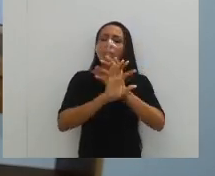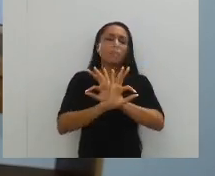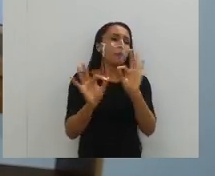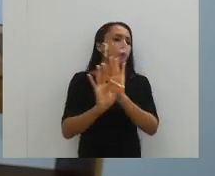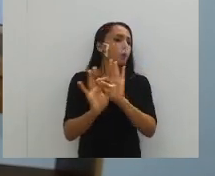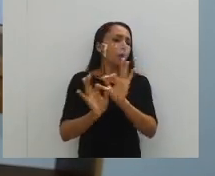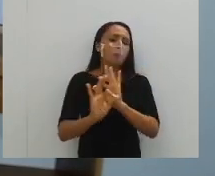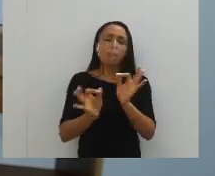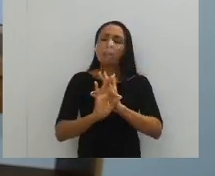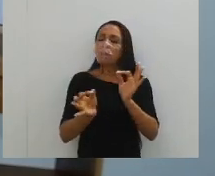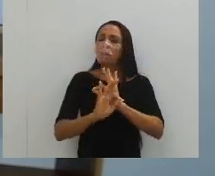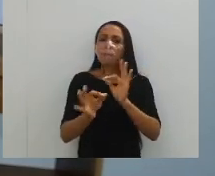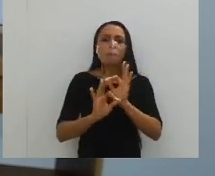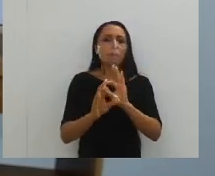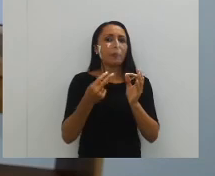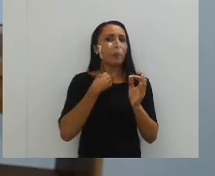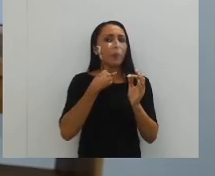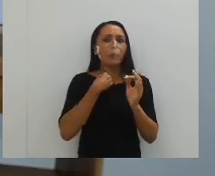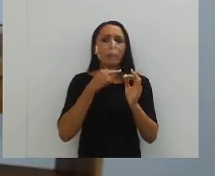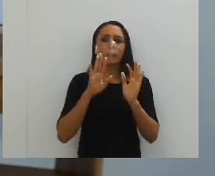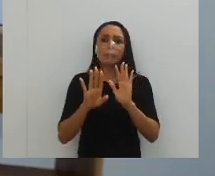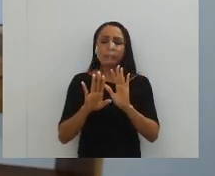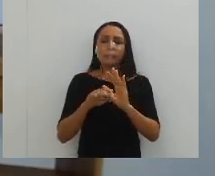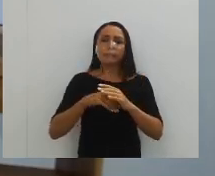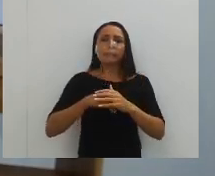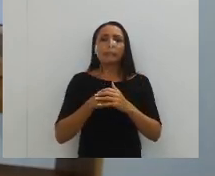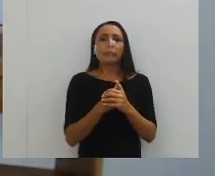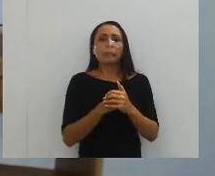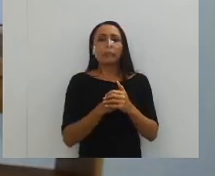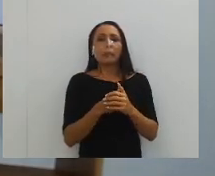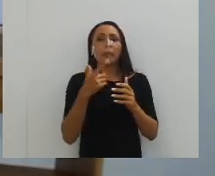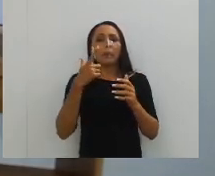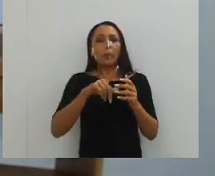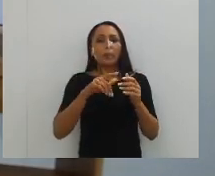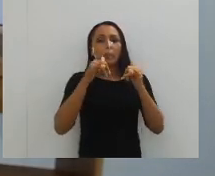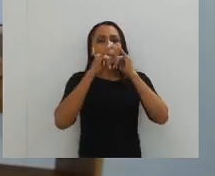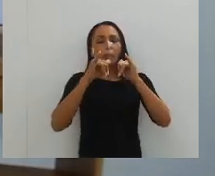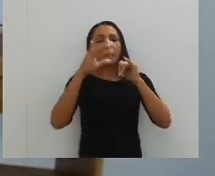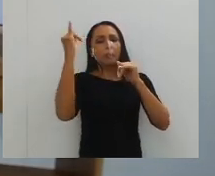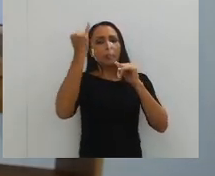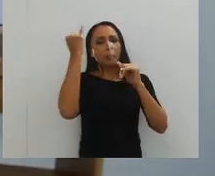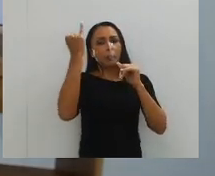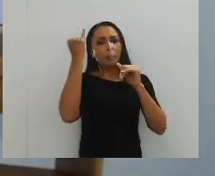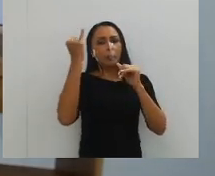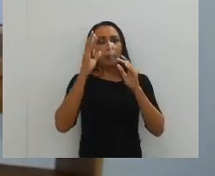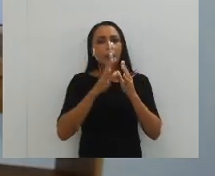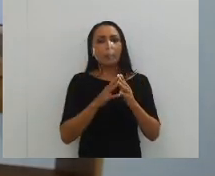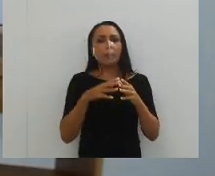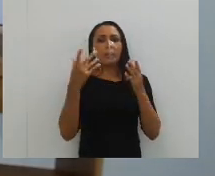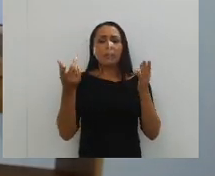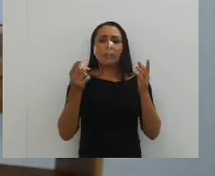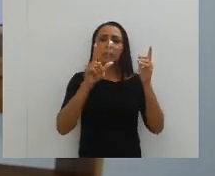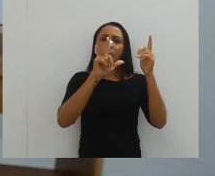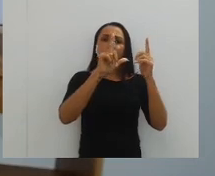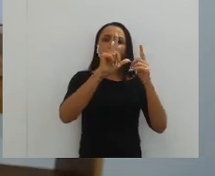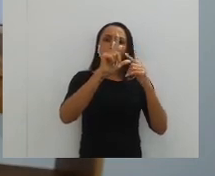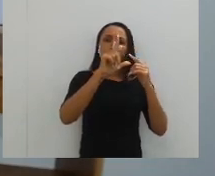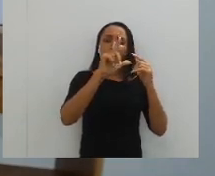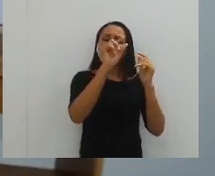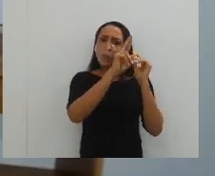nenhuma. Espécie não pode abreviar, tá? E outra coisa importante, toda vez que você coloca nome científico,